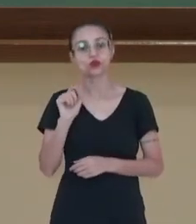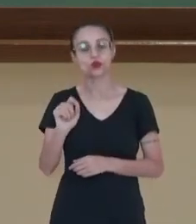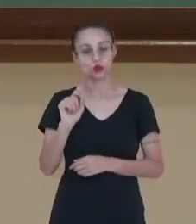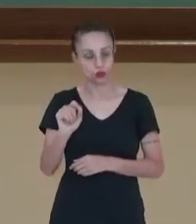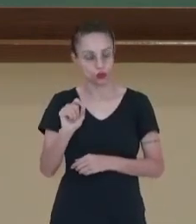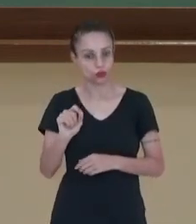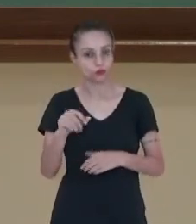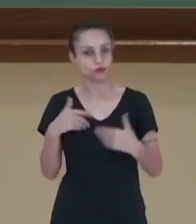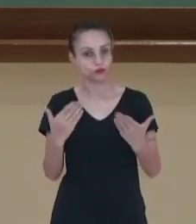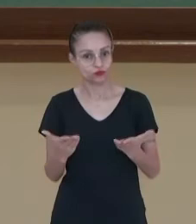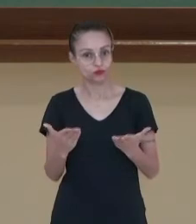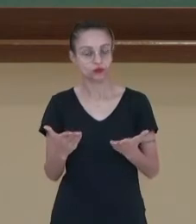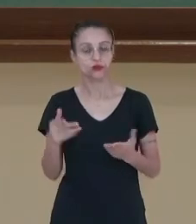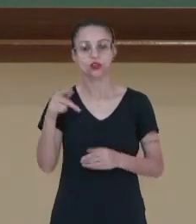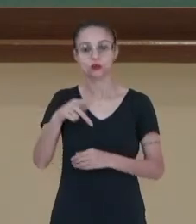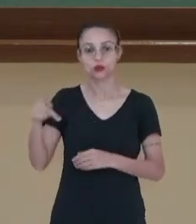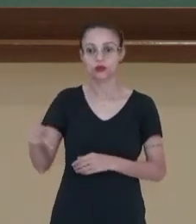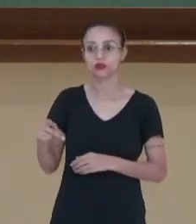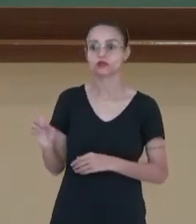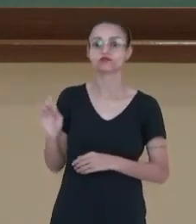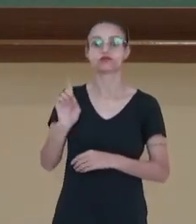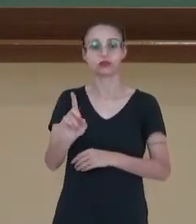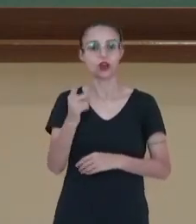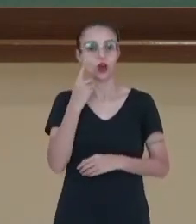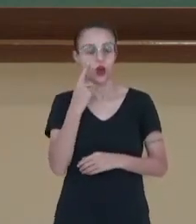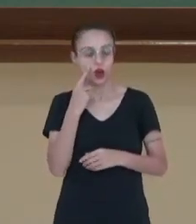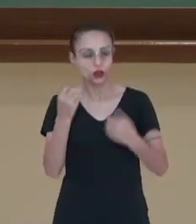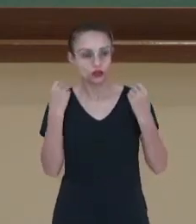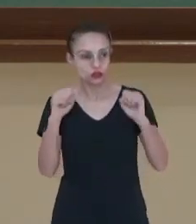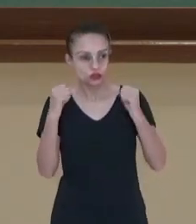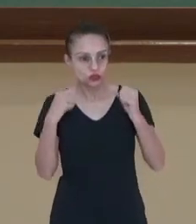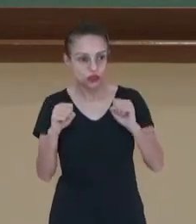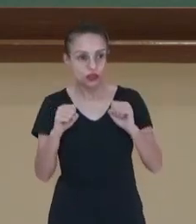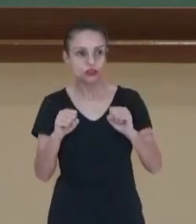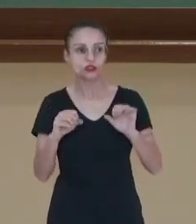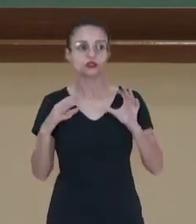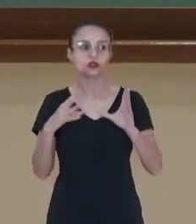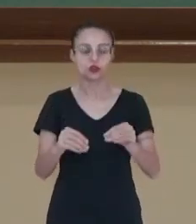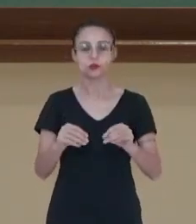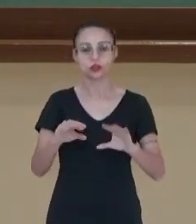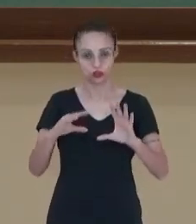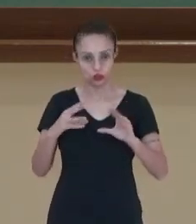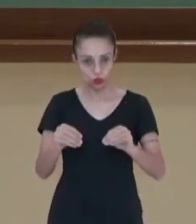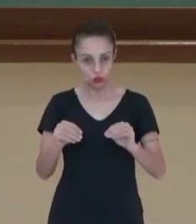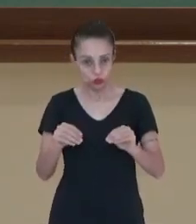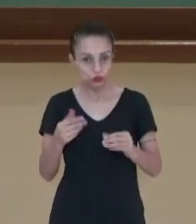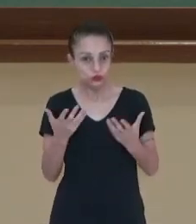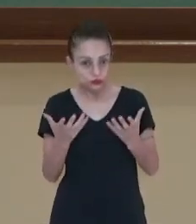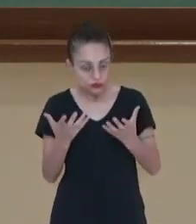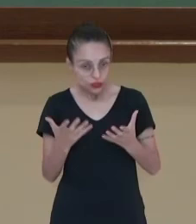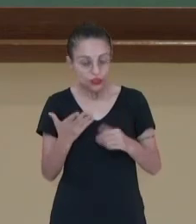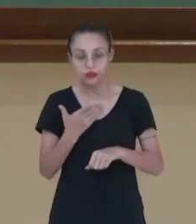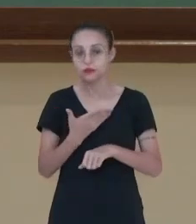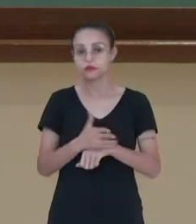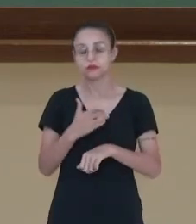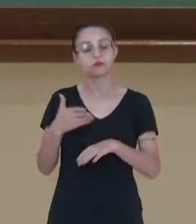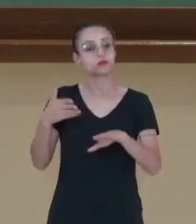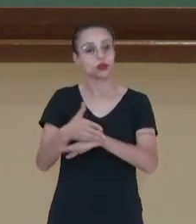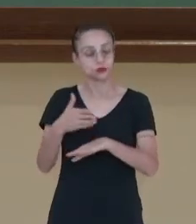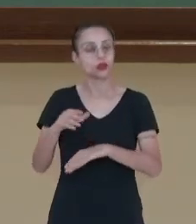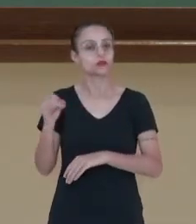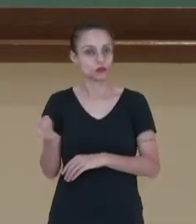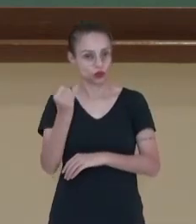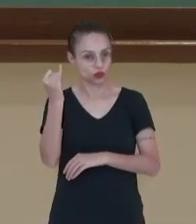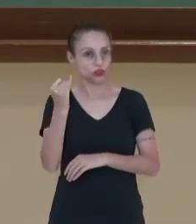o professor chega lá, né? Ah, vamos fazer ginástica laboral. Mas nem todos podem, nem todos querem participar. Mas é muito